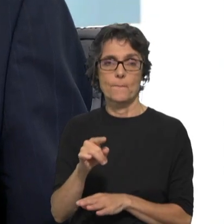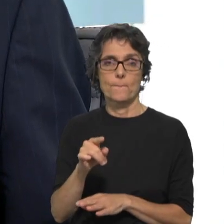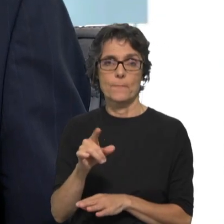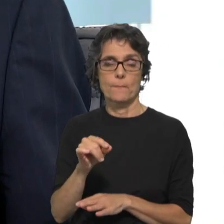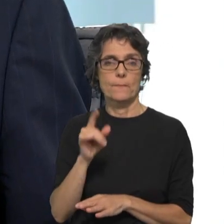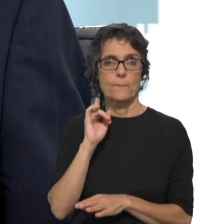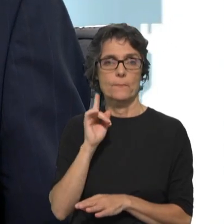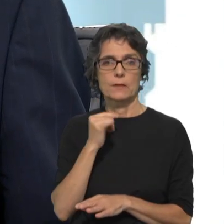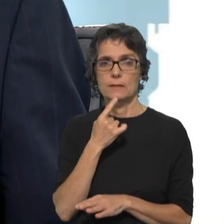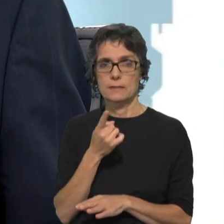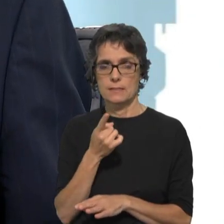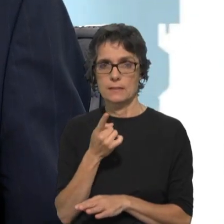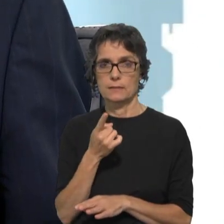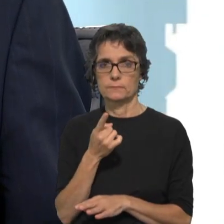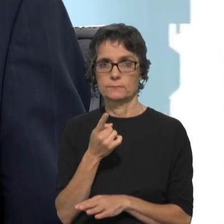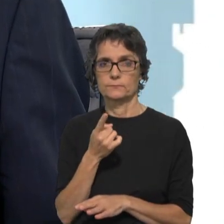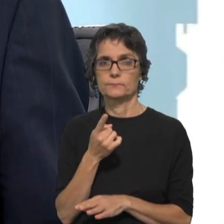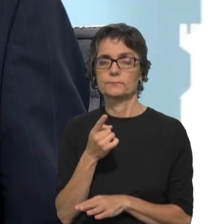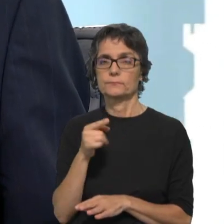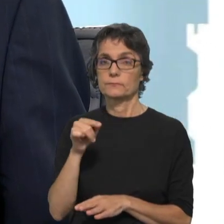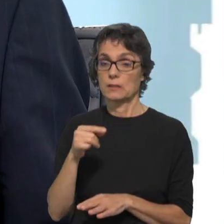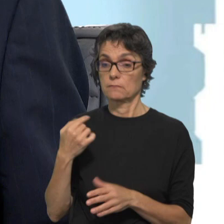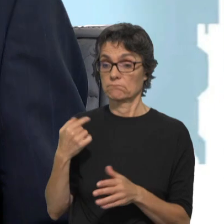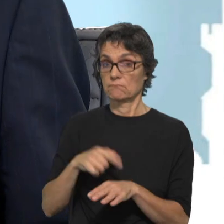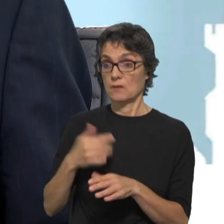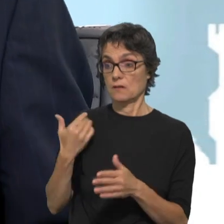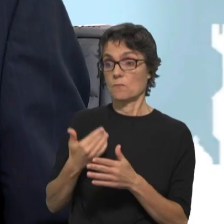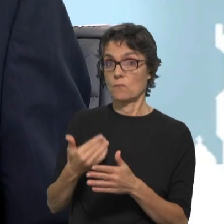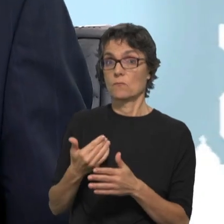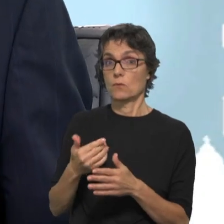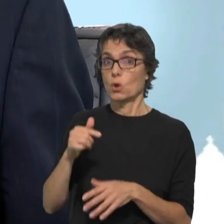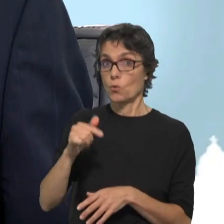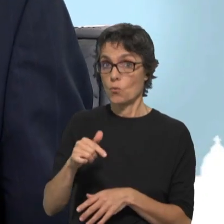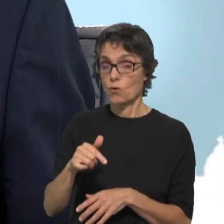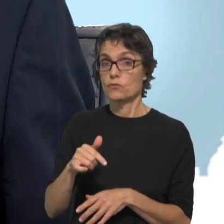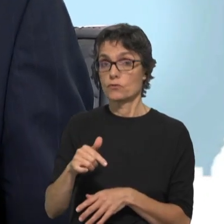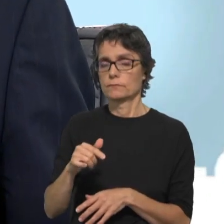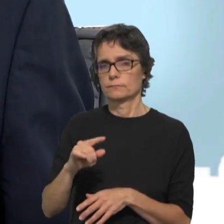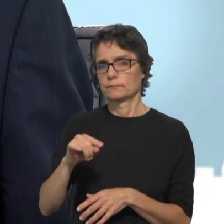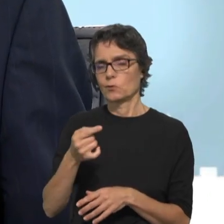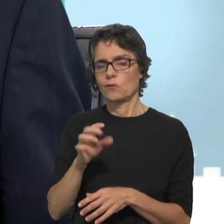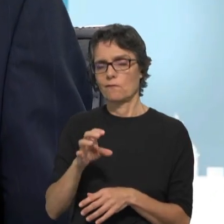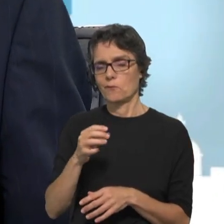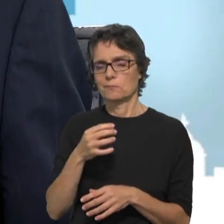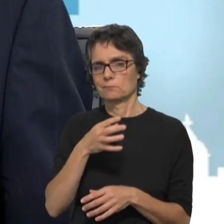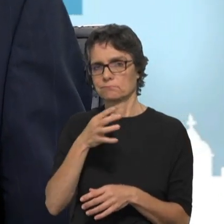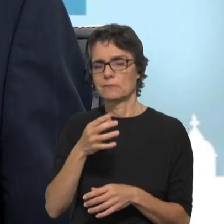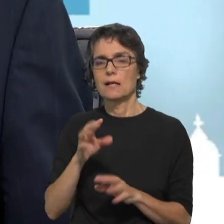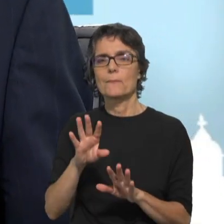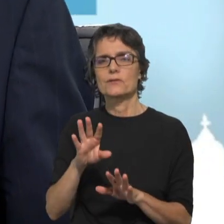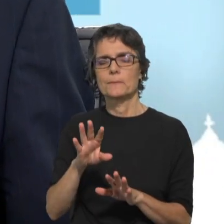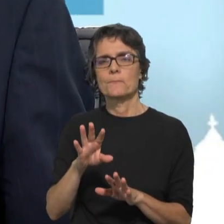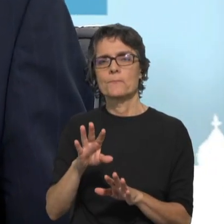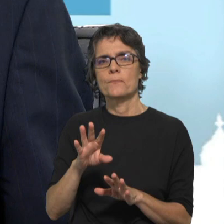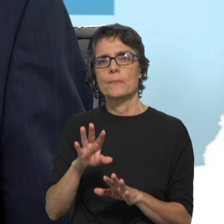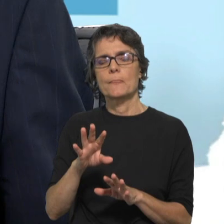ao contrário até do que acontece agora muito mais recentemente. De facto, hoje, isso seria uma outra conversa que eu sei que não temos tempo, mas obviamente que